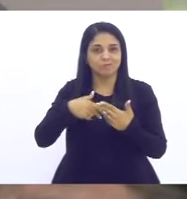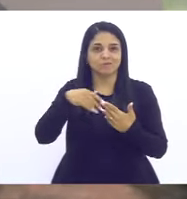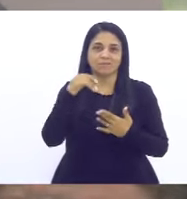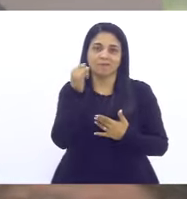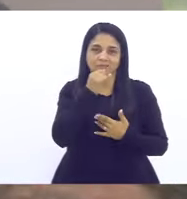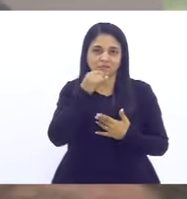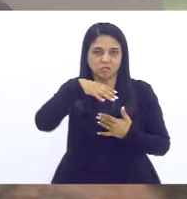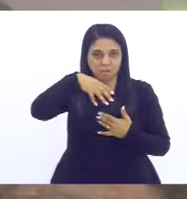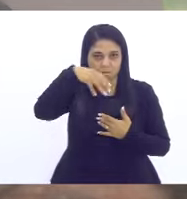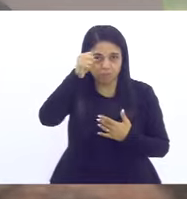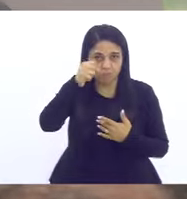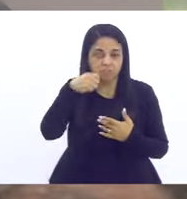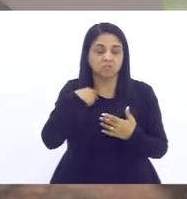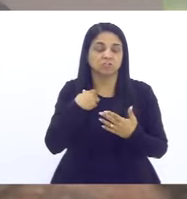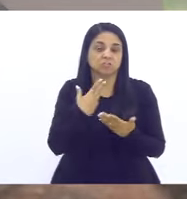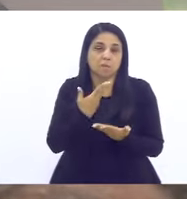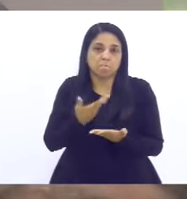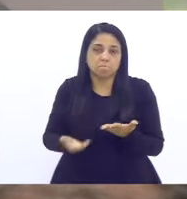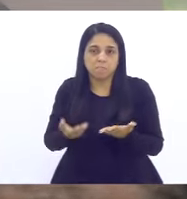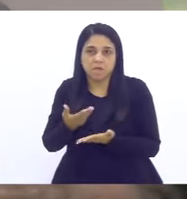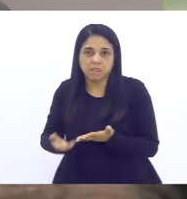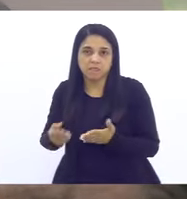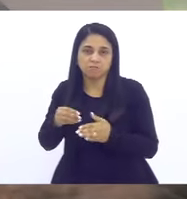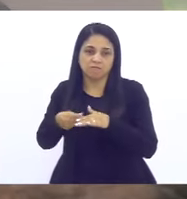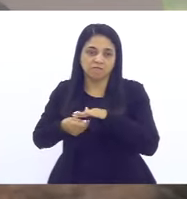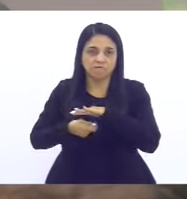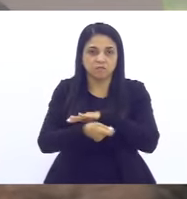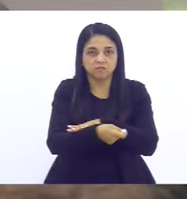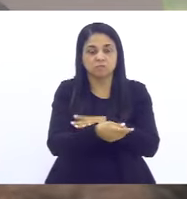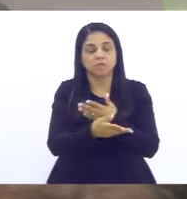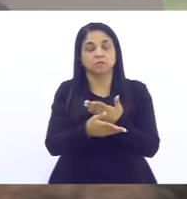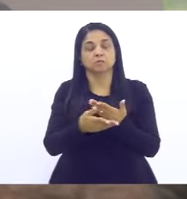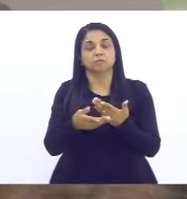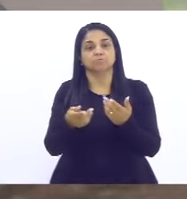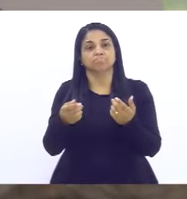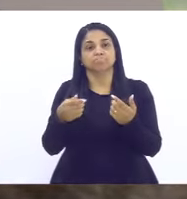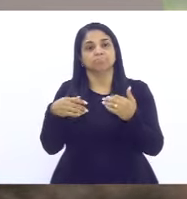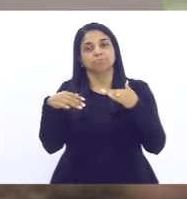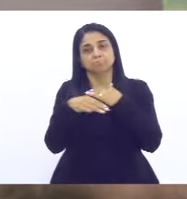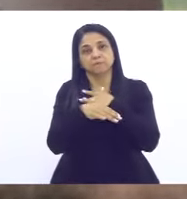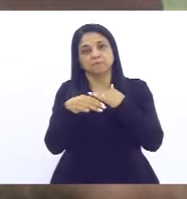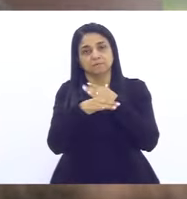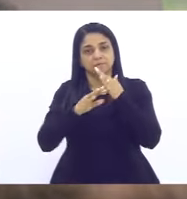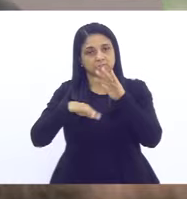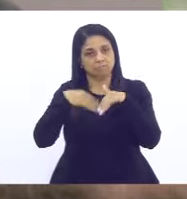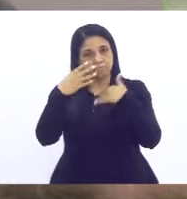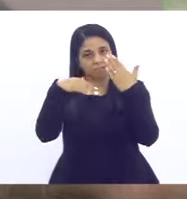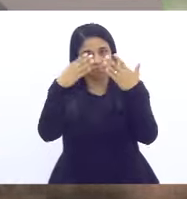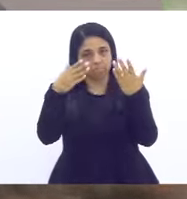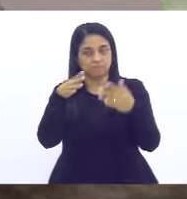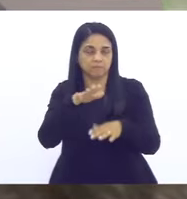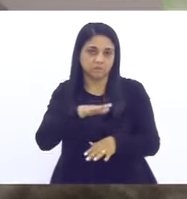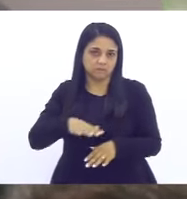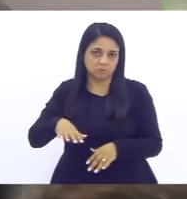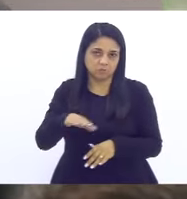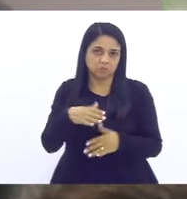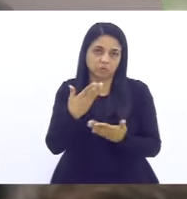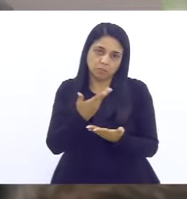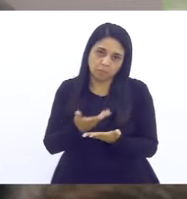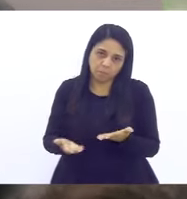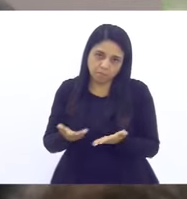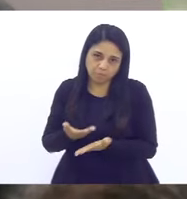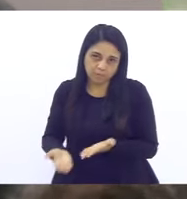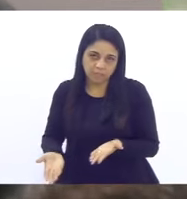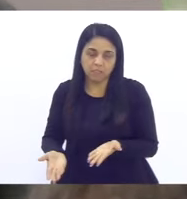perdendo investidores e pessoas capazes de fazer com que a cidade possa se desenvolver, e a nossa região toda ali está perdendo por conta